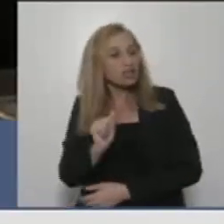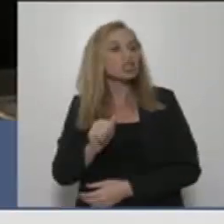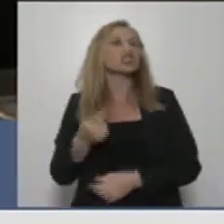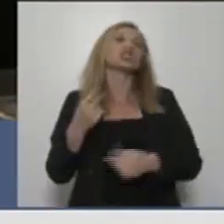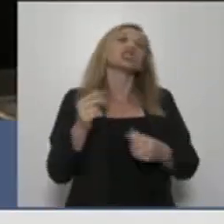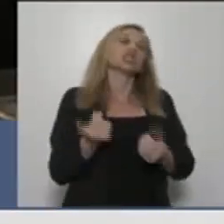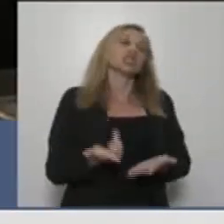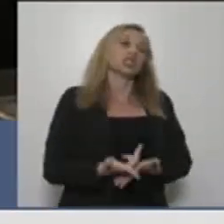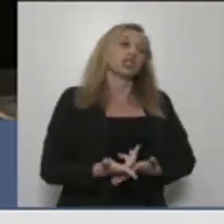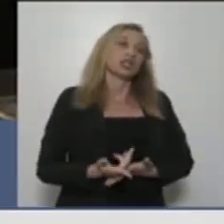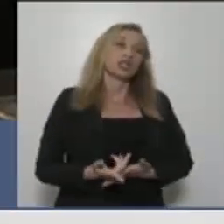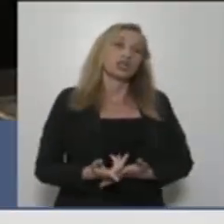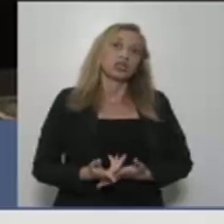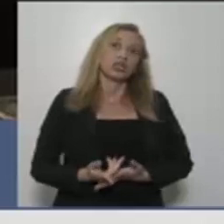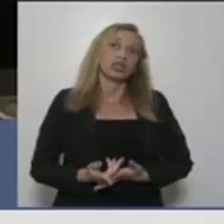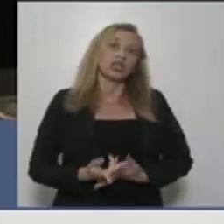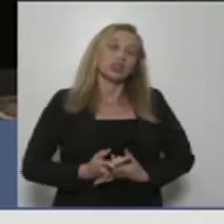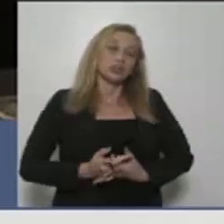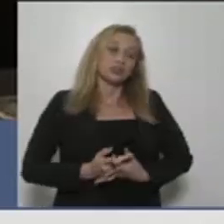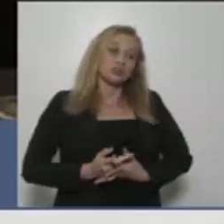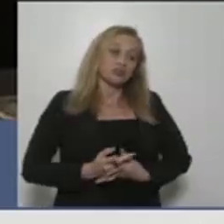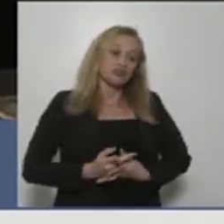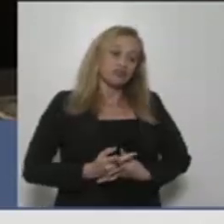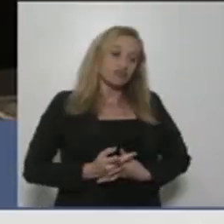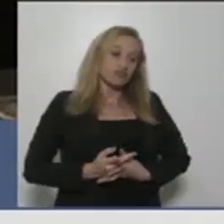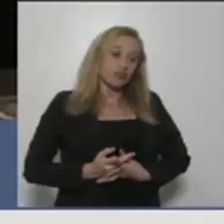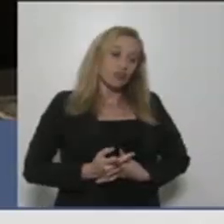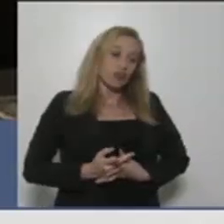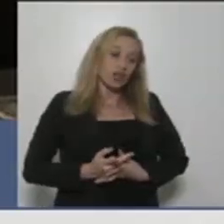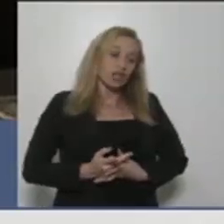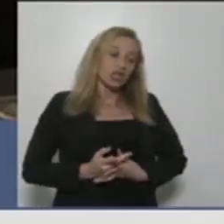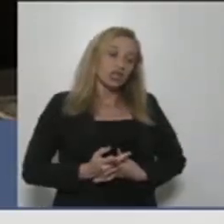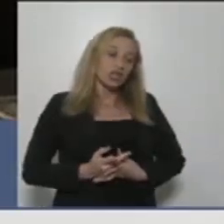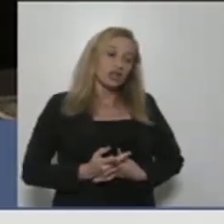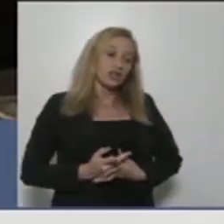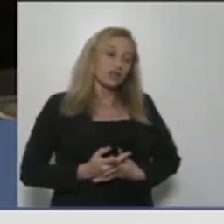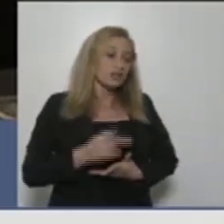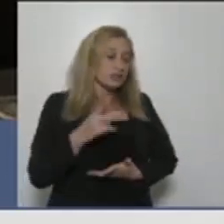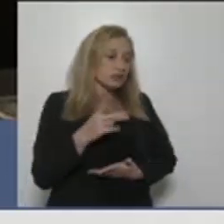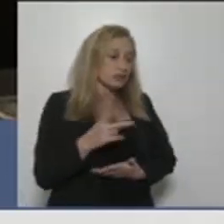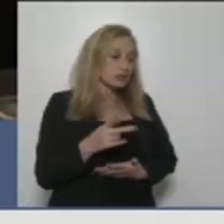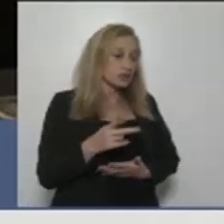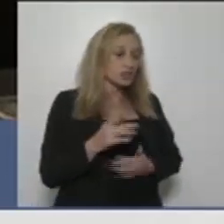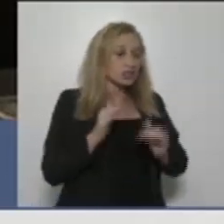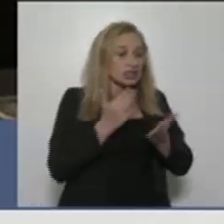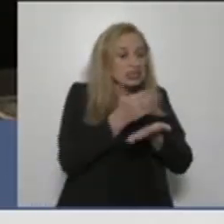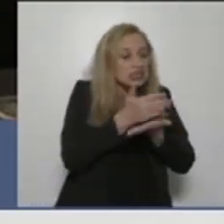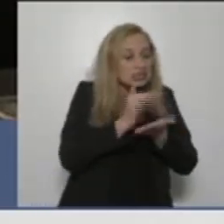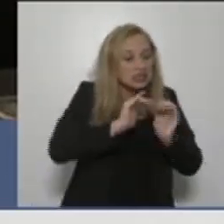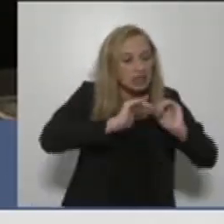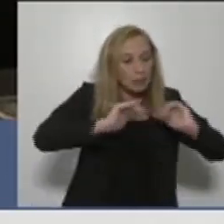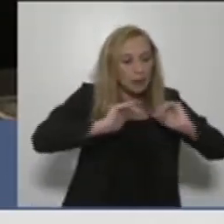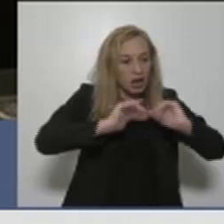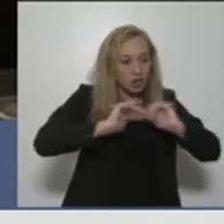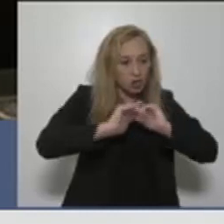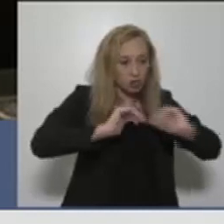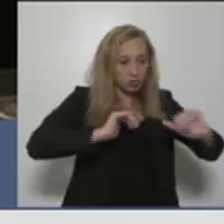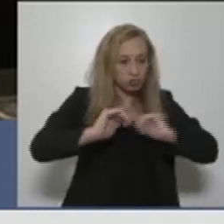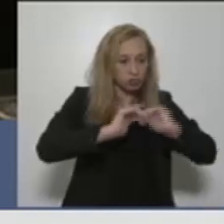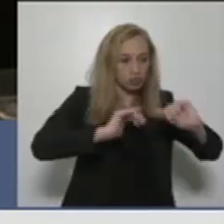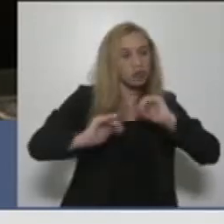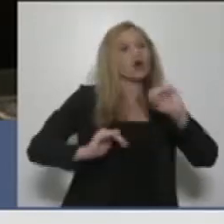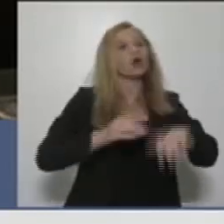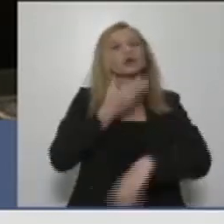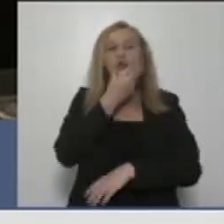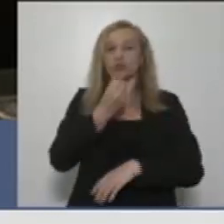fez questão de não generalizar todos os homens. Óbvio que não. Muito